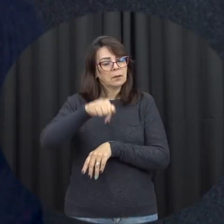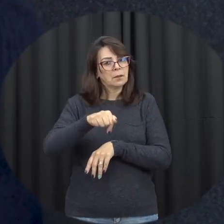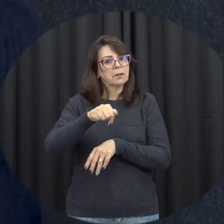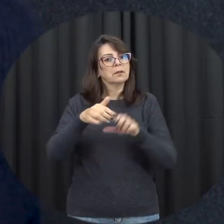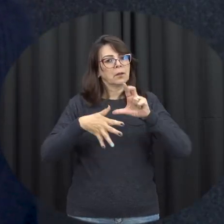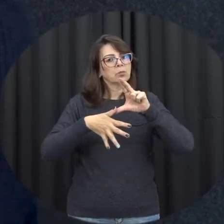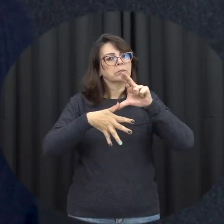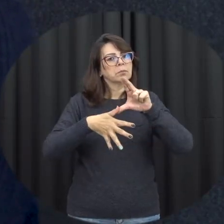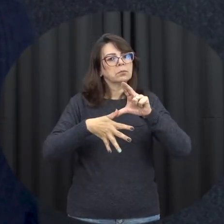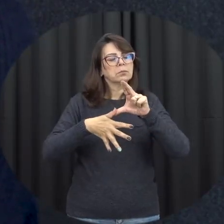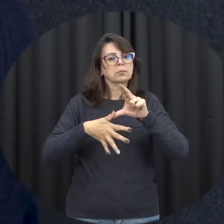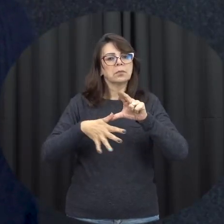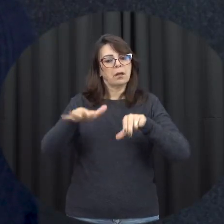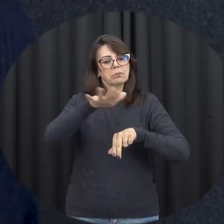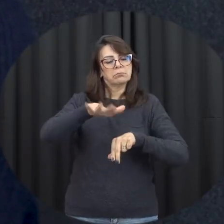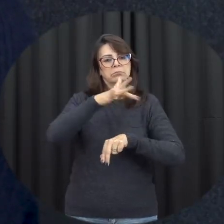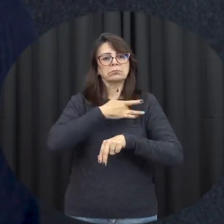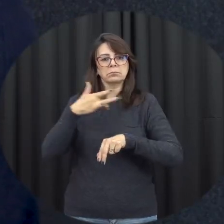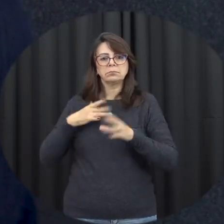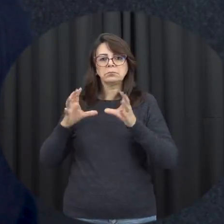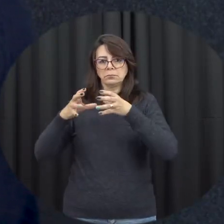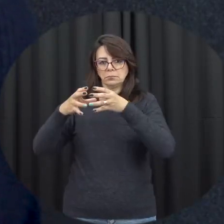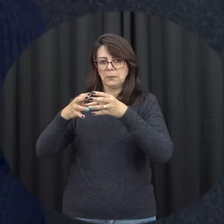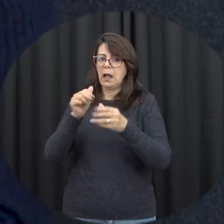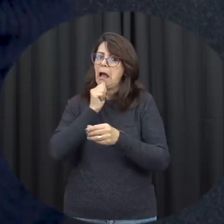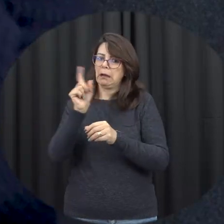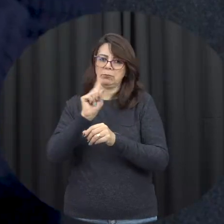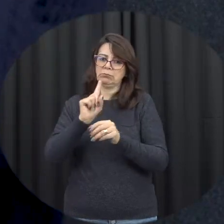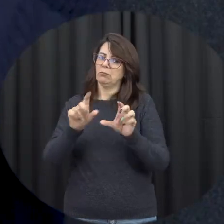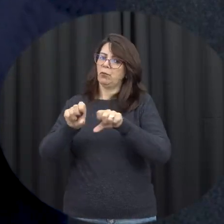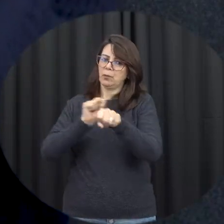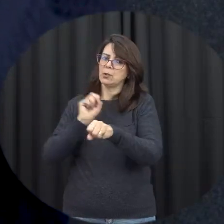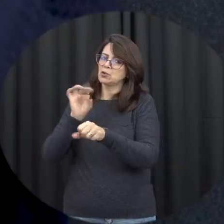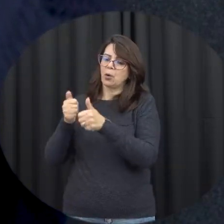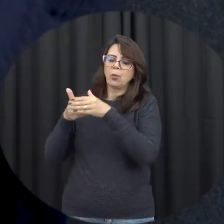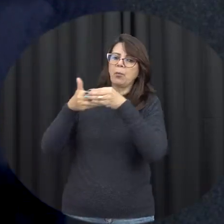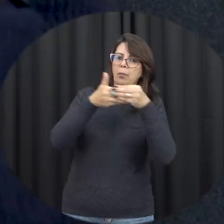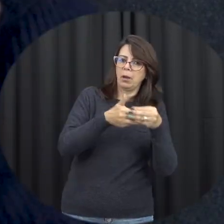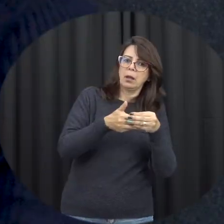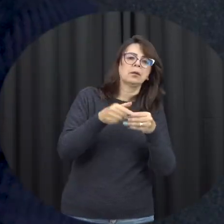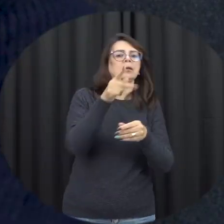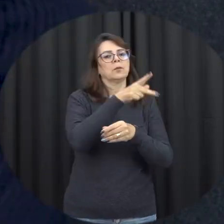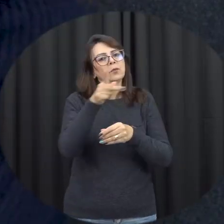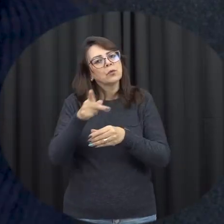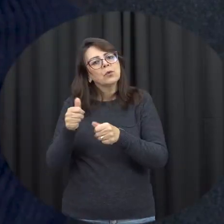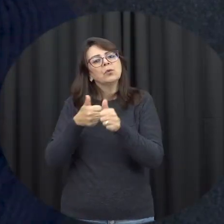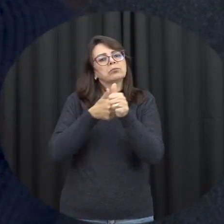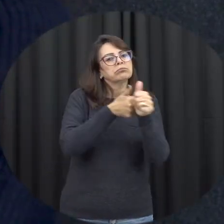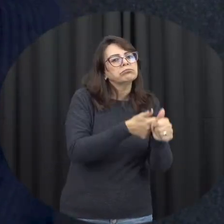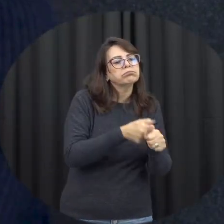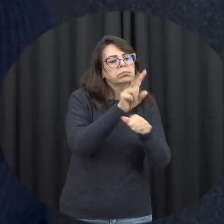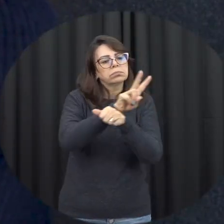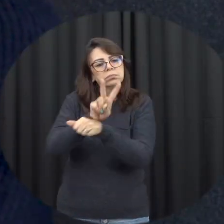30 alunos nossos da área, alunos da saúde coletiva, né? Não formados ainda, que foram acompanhados pelos